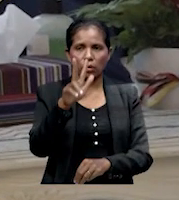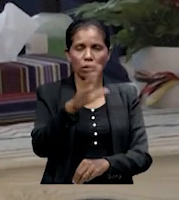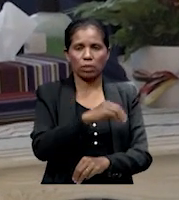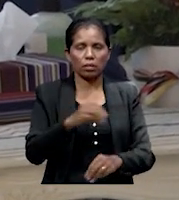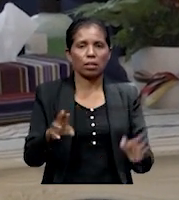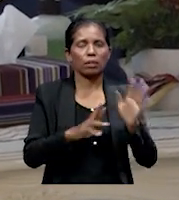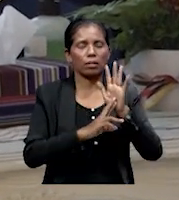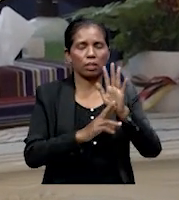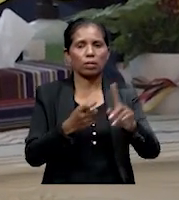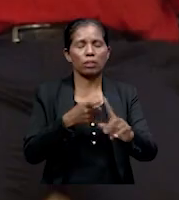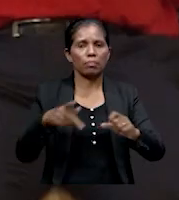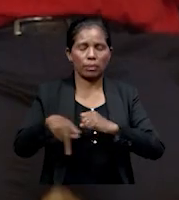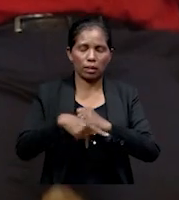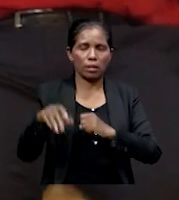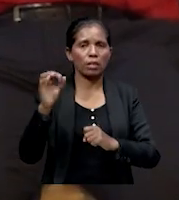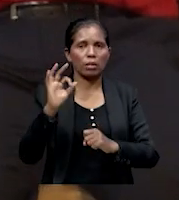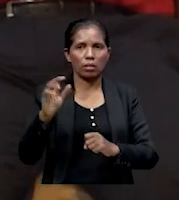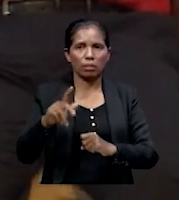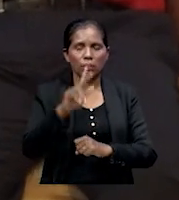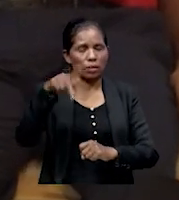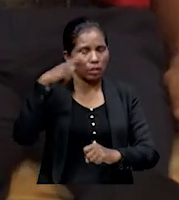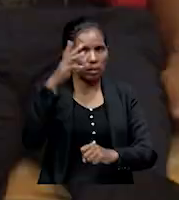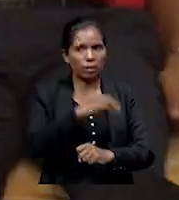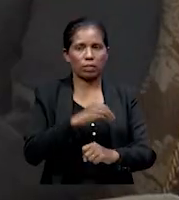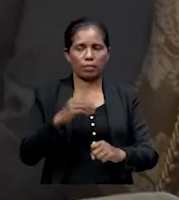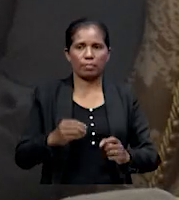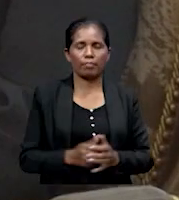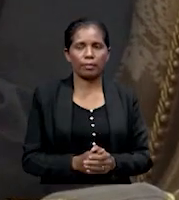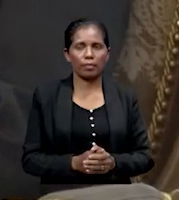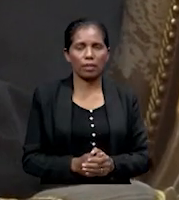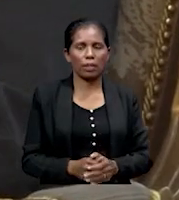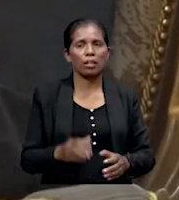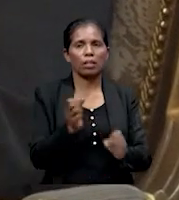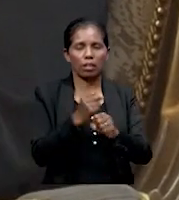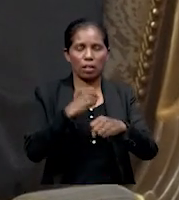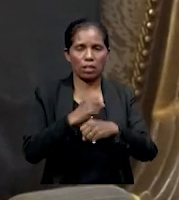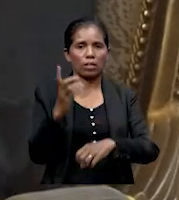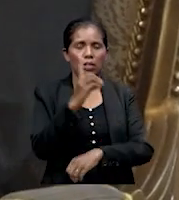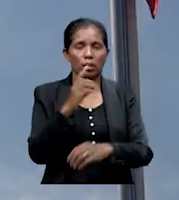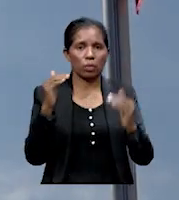partido politiku sira diplomata no akademiku sira Kongresu refere se halau durante lorong tolu